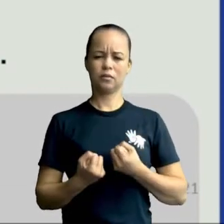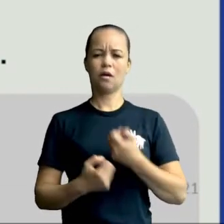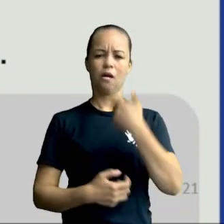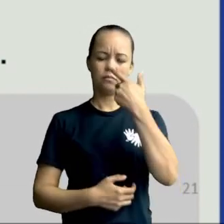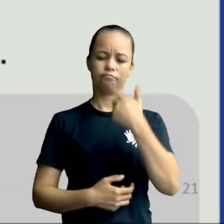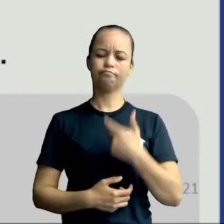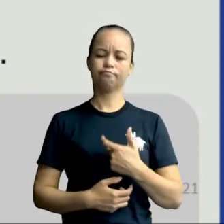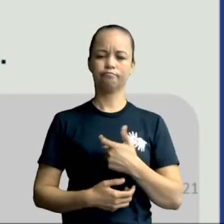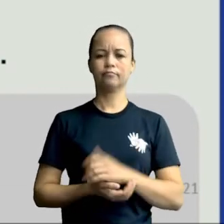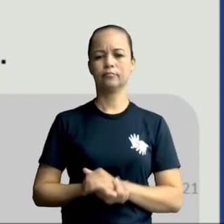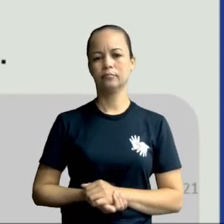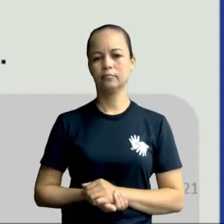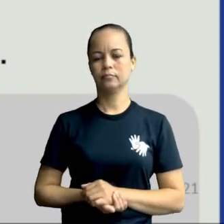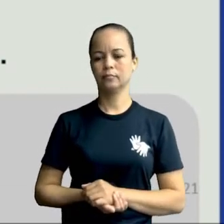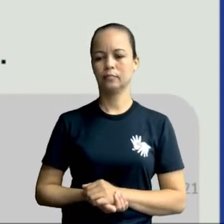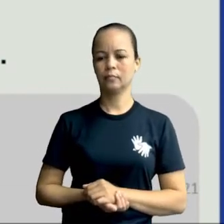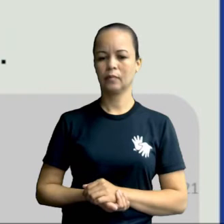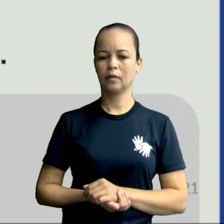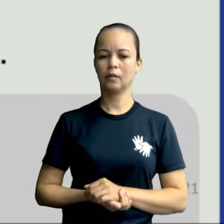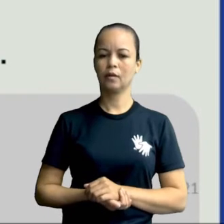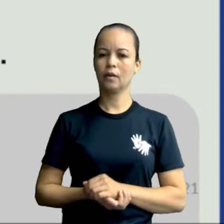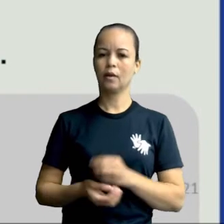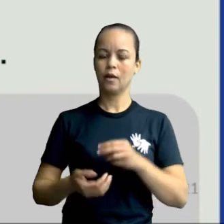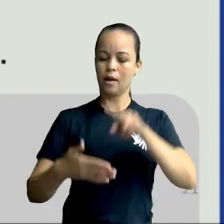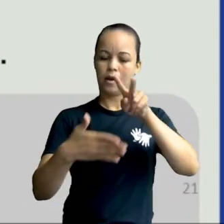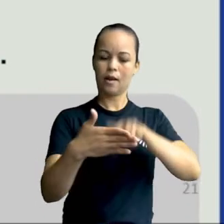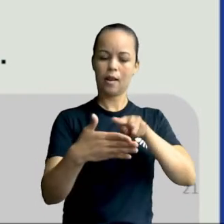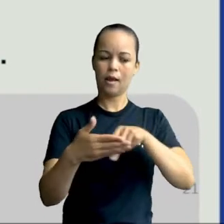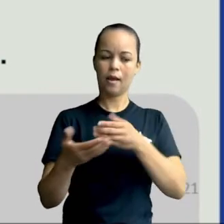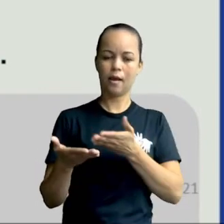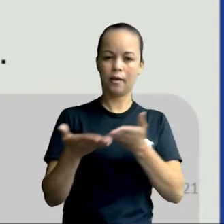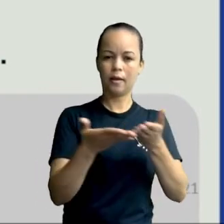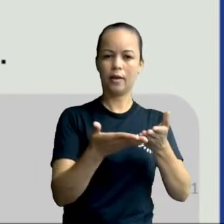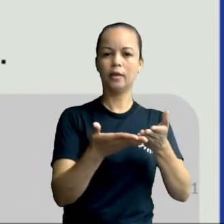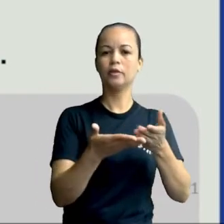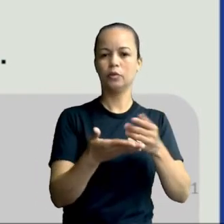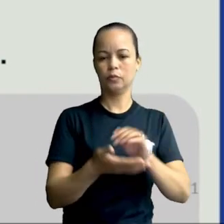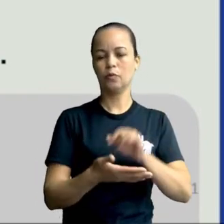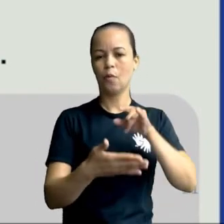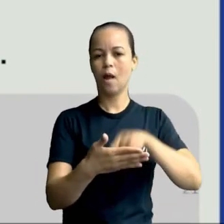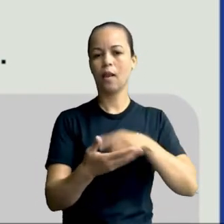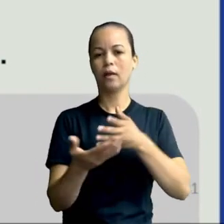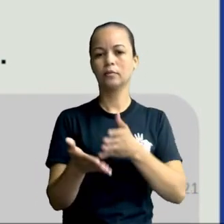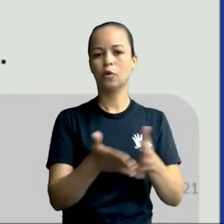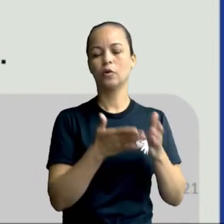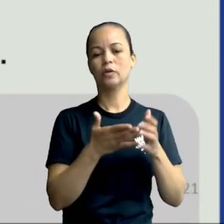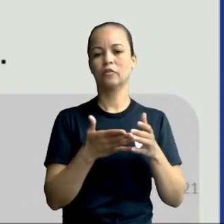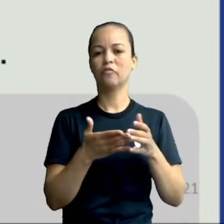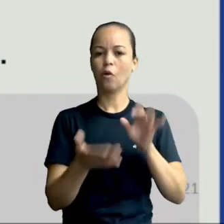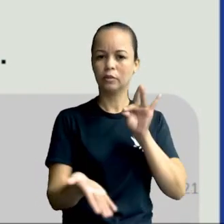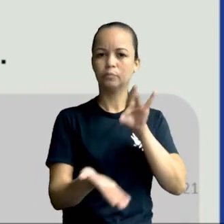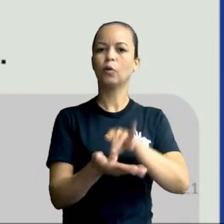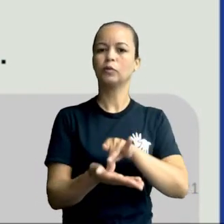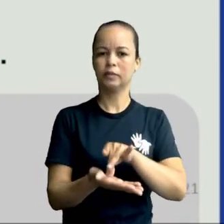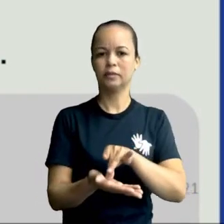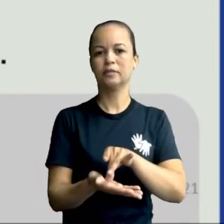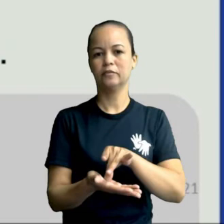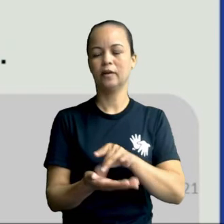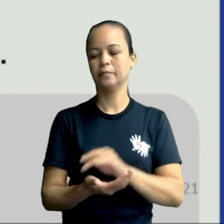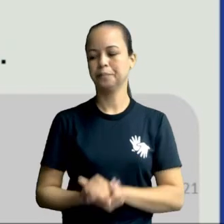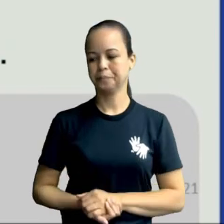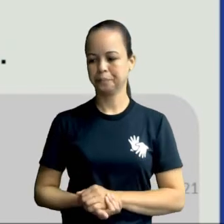cansada. Leia ele o relatório. Ou seja, aqui eu expresso uma ordem de forma positiva,